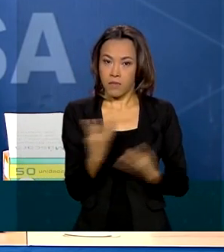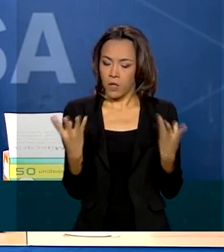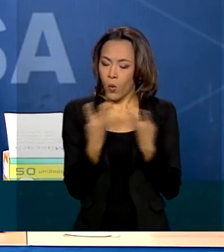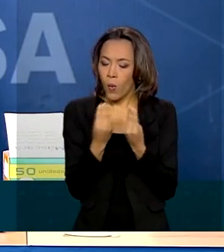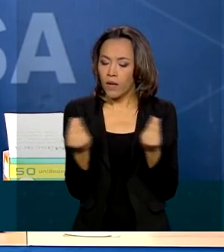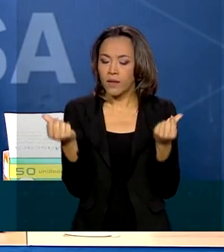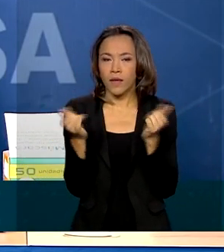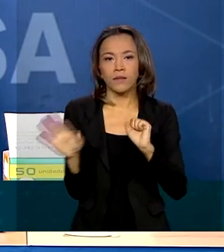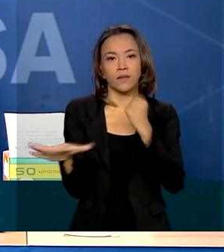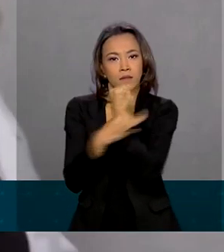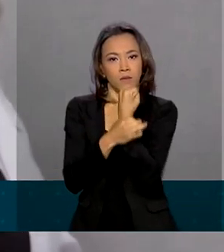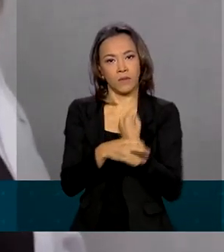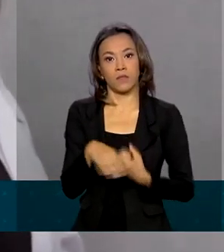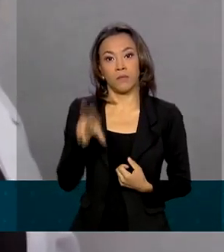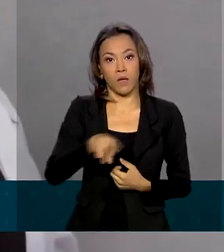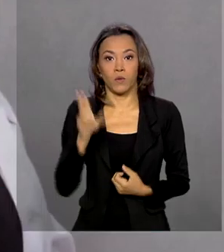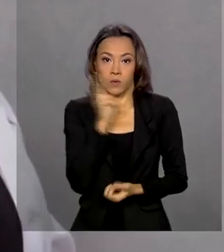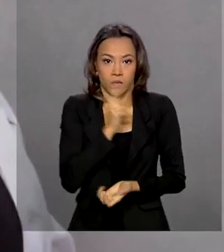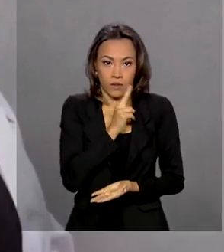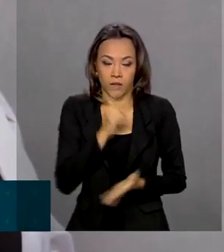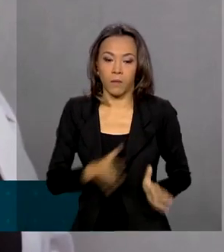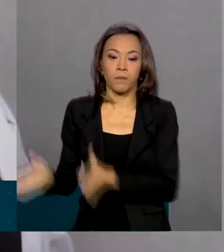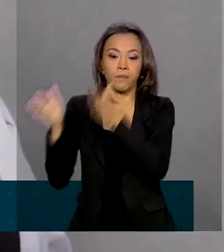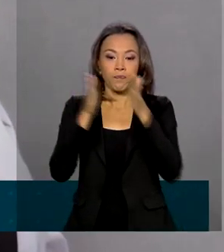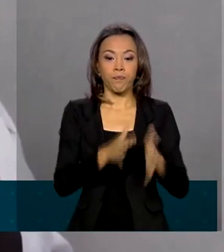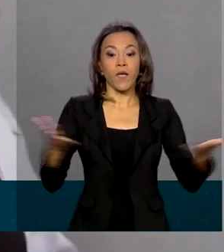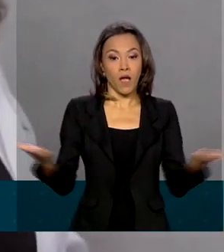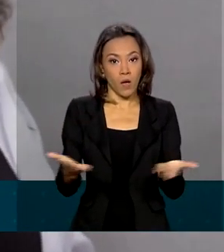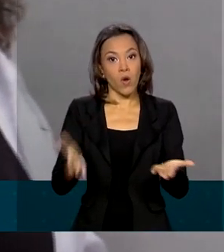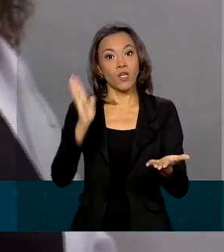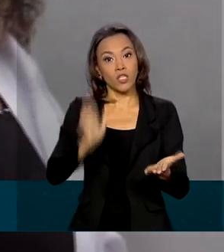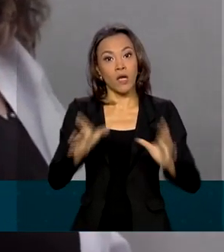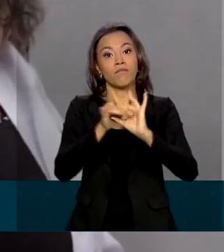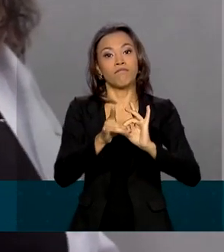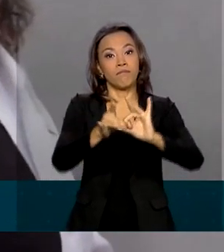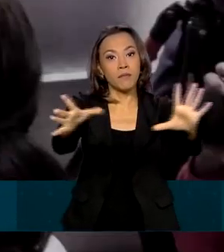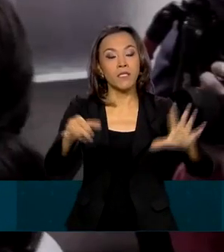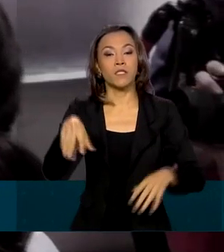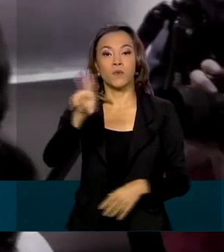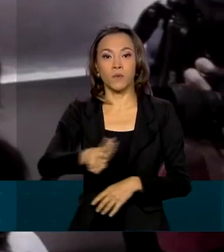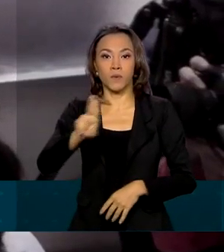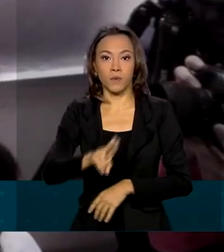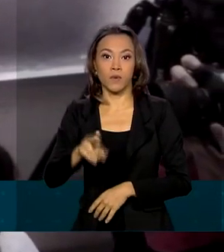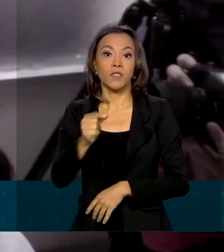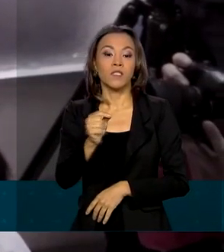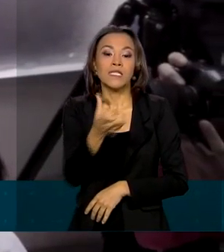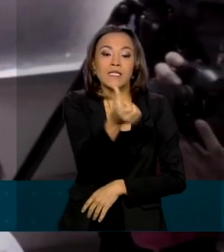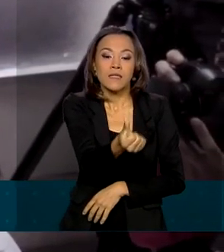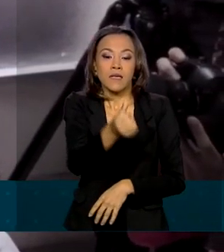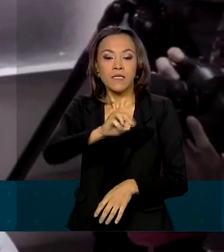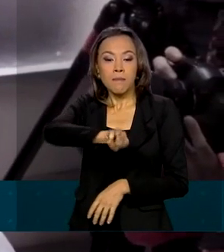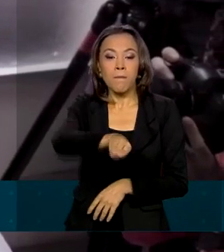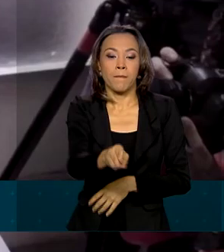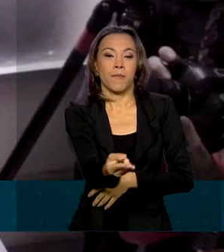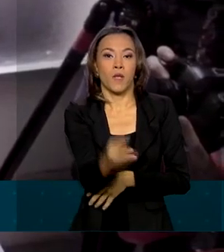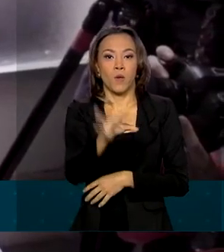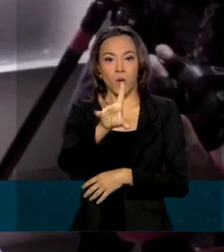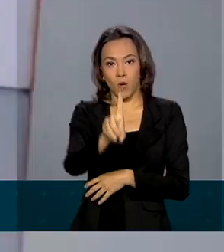segurança para o uso emergencial. A partir de agora, fica autorizada a aplicação de 6 milhões de doses da